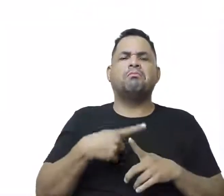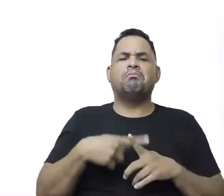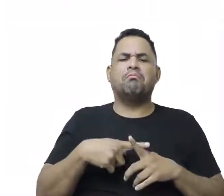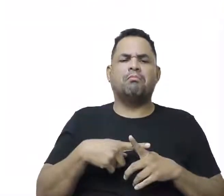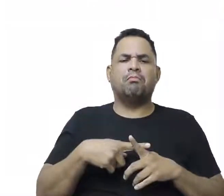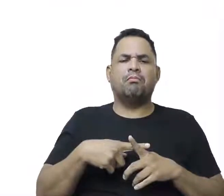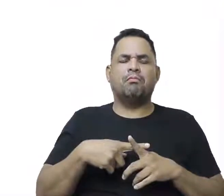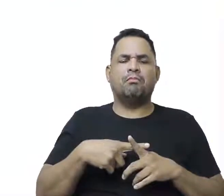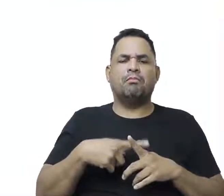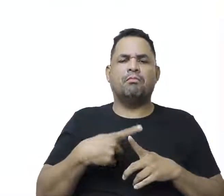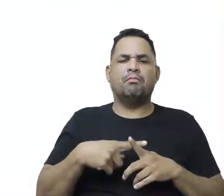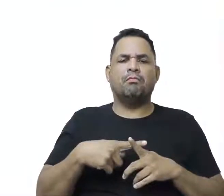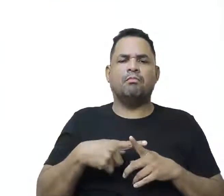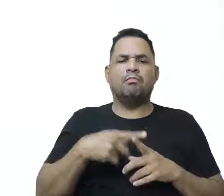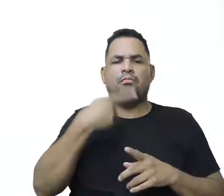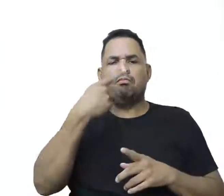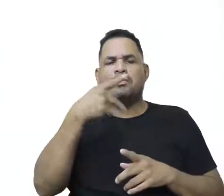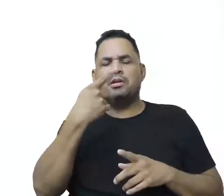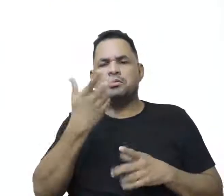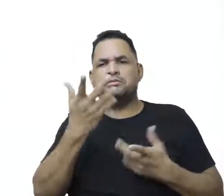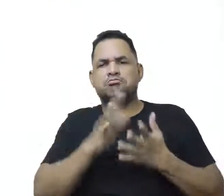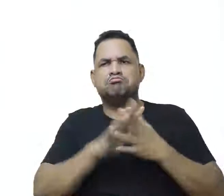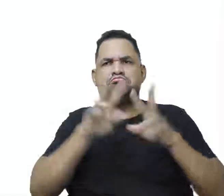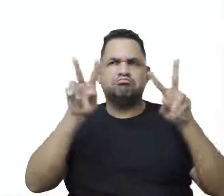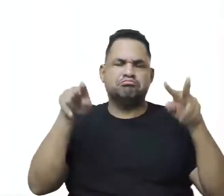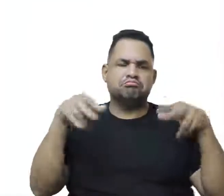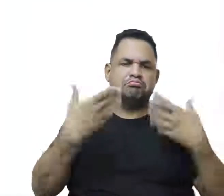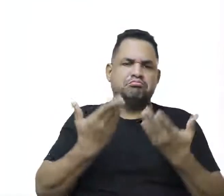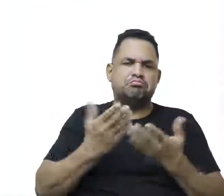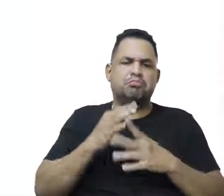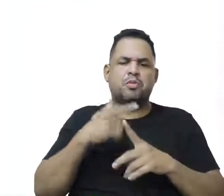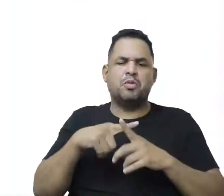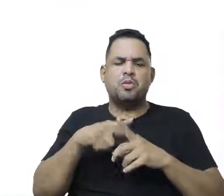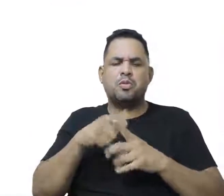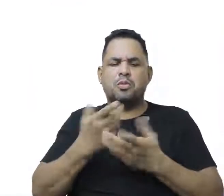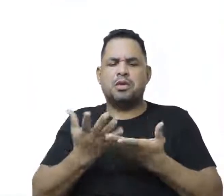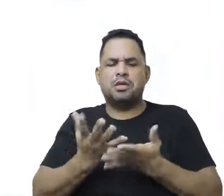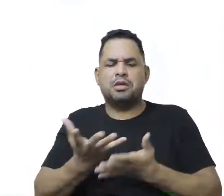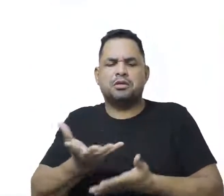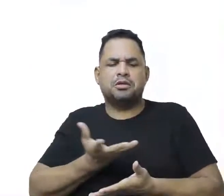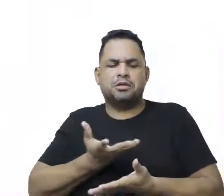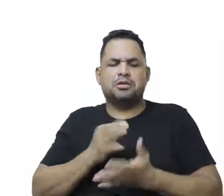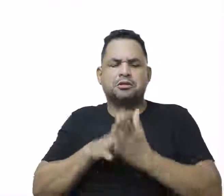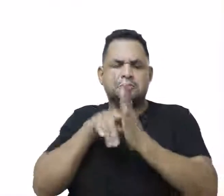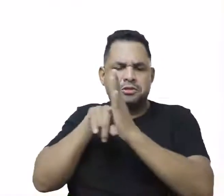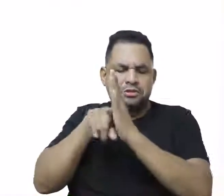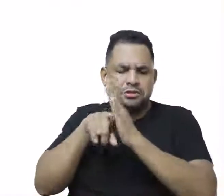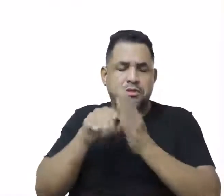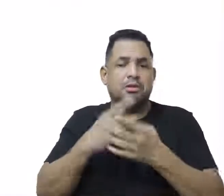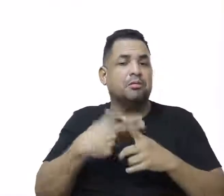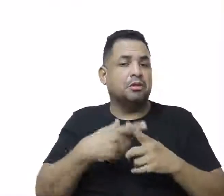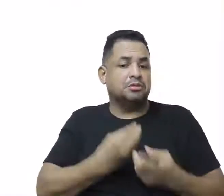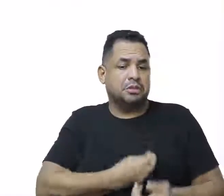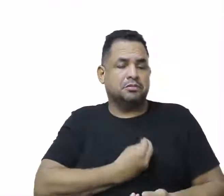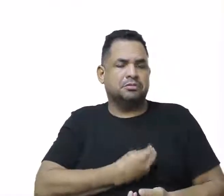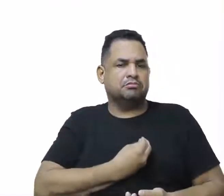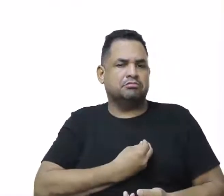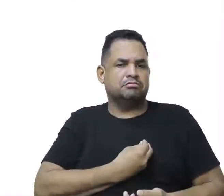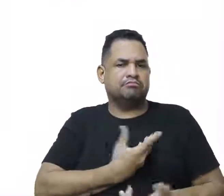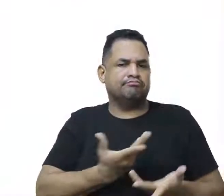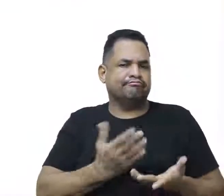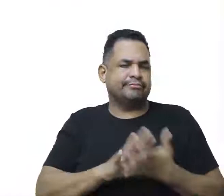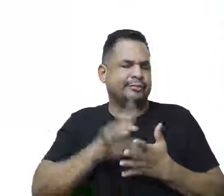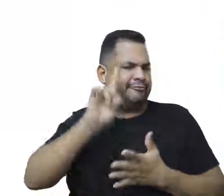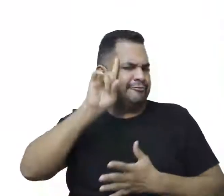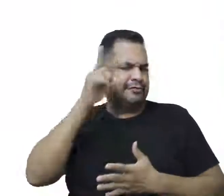ele é falou sobre isso porquê que aquele estudo interessou para ele porque ele tá fazendo aquilo ele